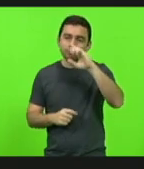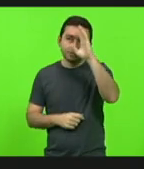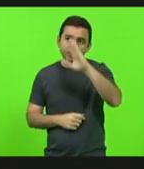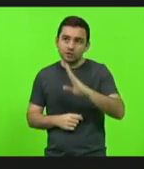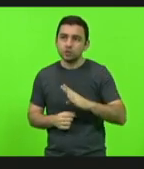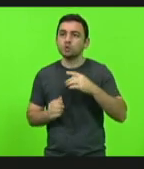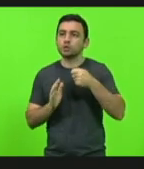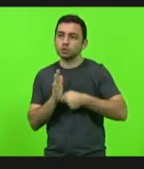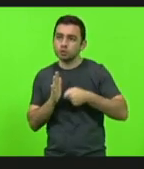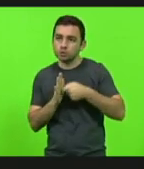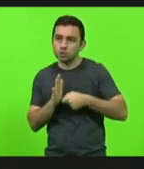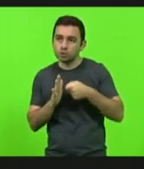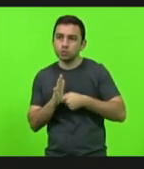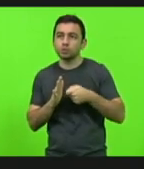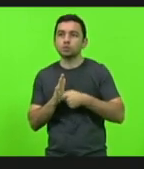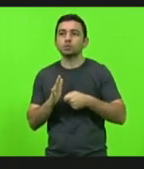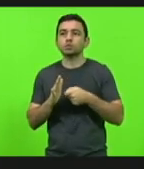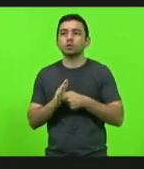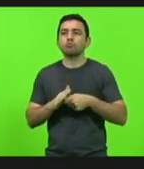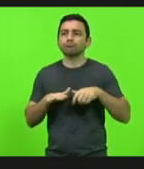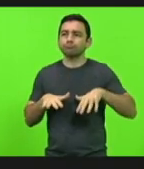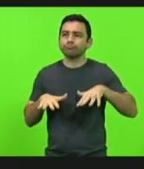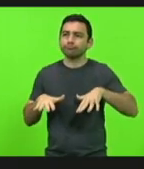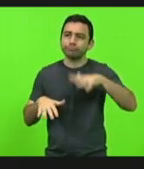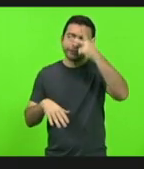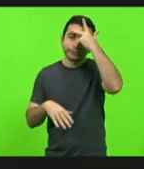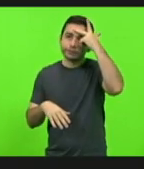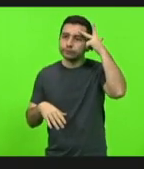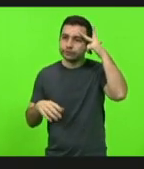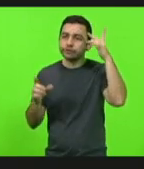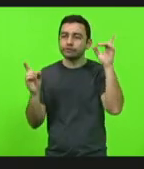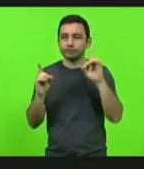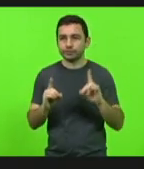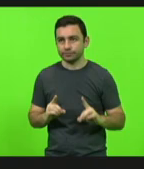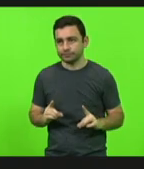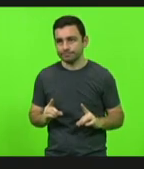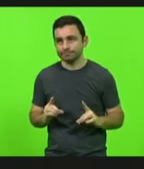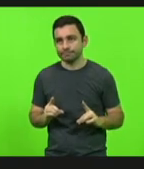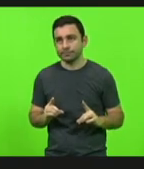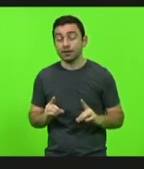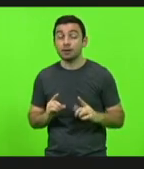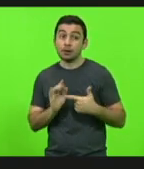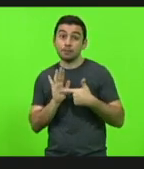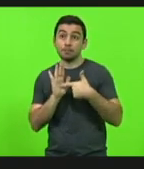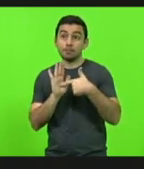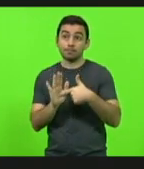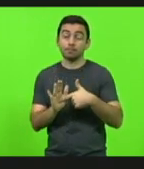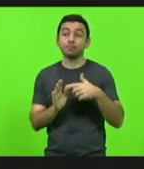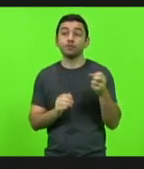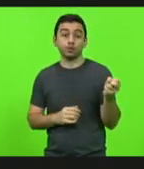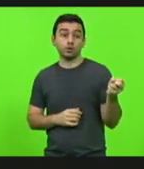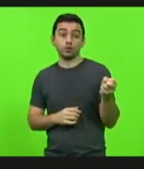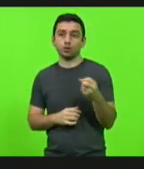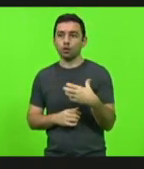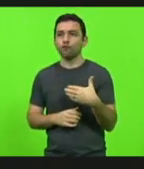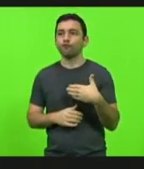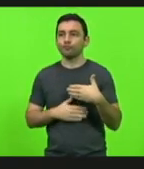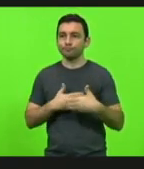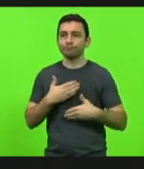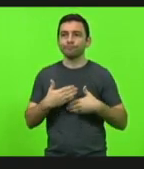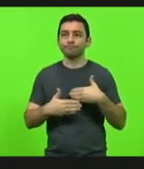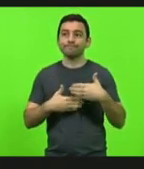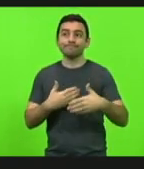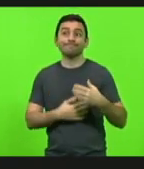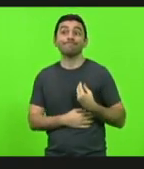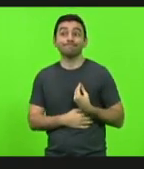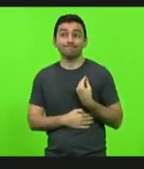luta e de mobilização das pessoas com deficiência simbolizando uma nova etapa de vida